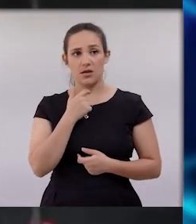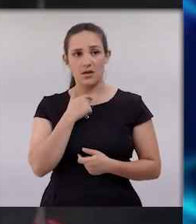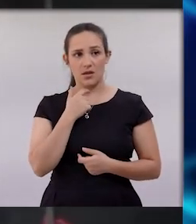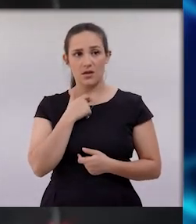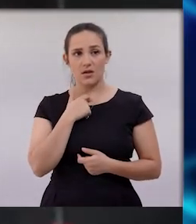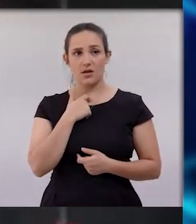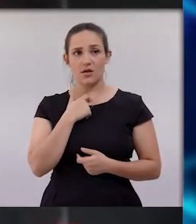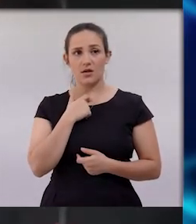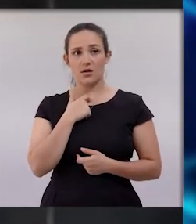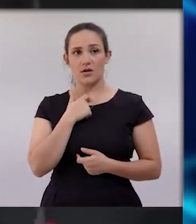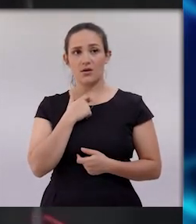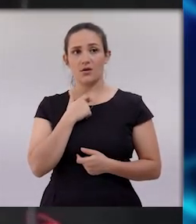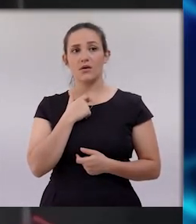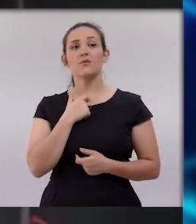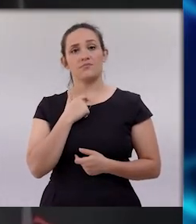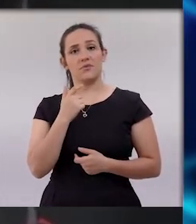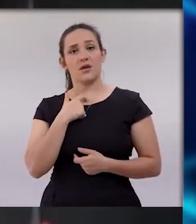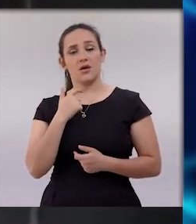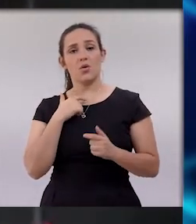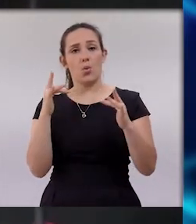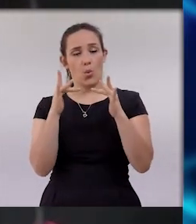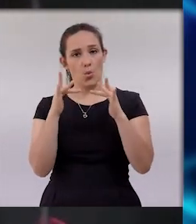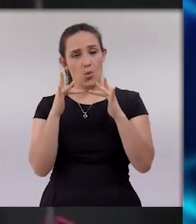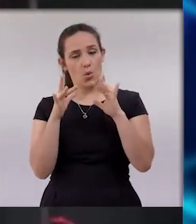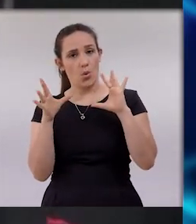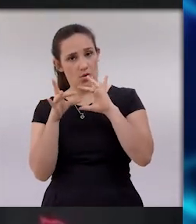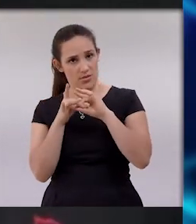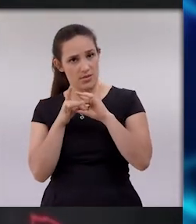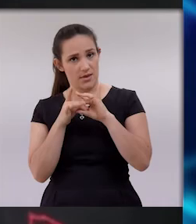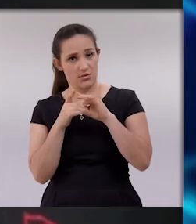com os meus dispositivos. Todos, né?